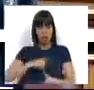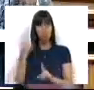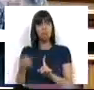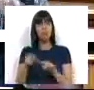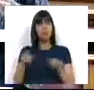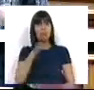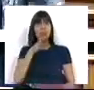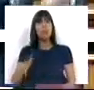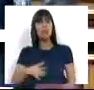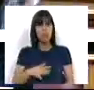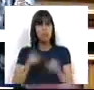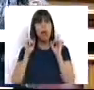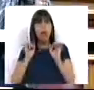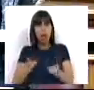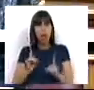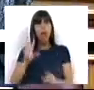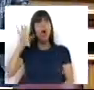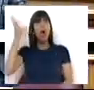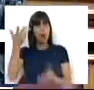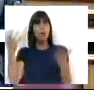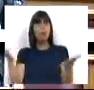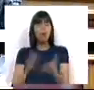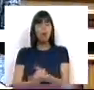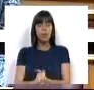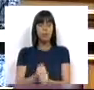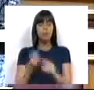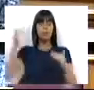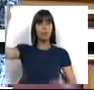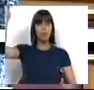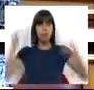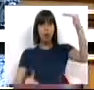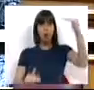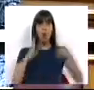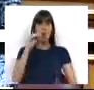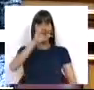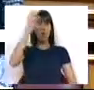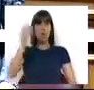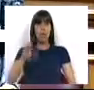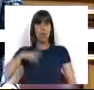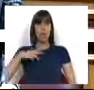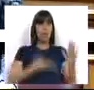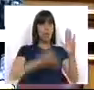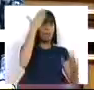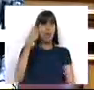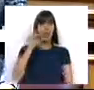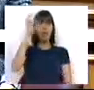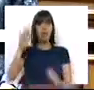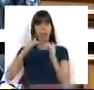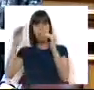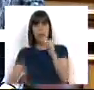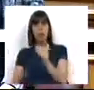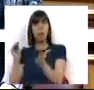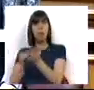ano, nos disse exatamente que era isso que tinha acontecido, que o fosso entre os 10% mais ricos e os 10% mais